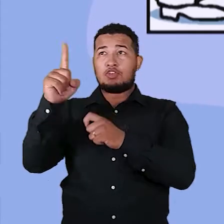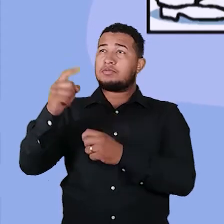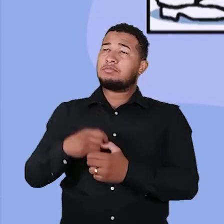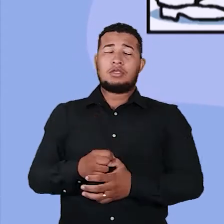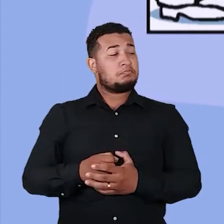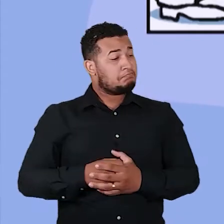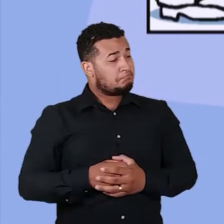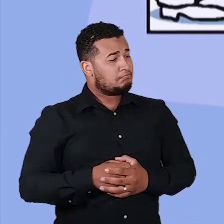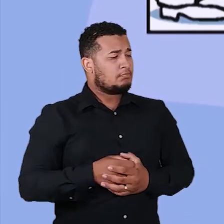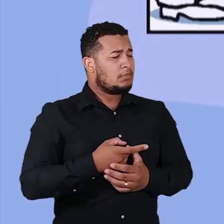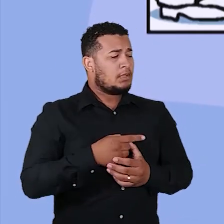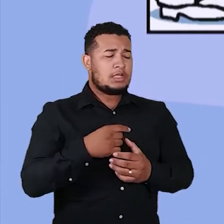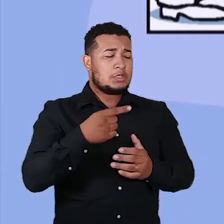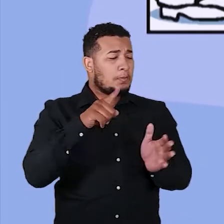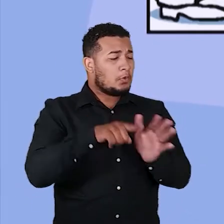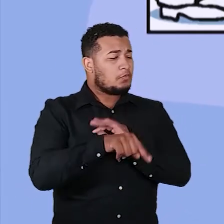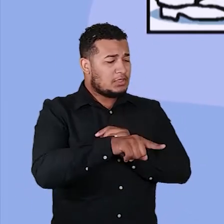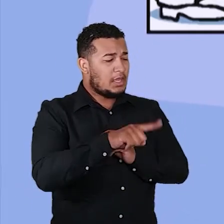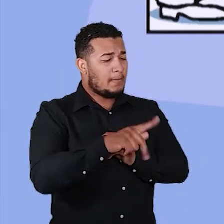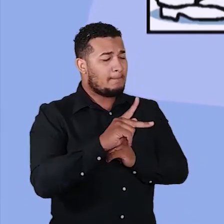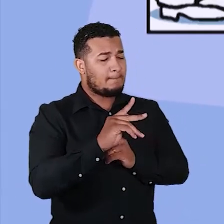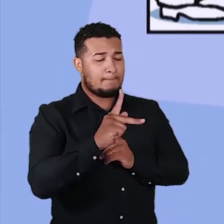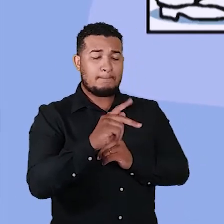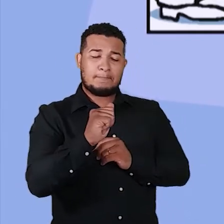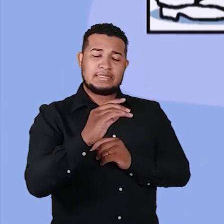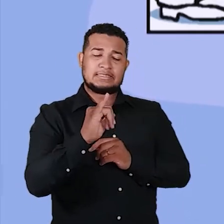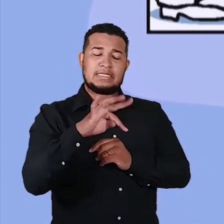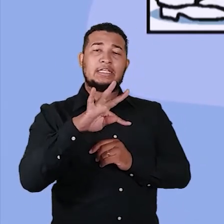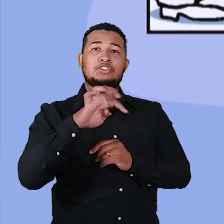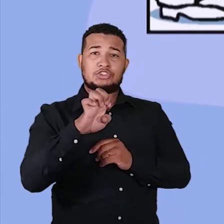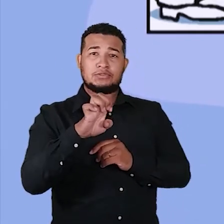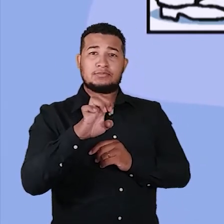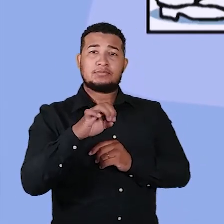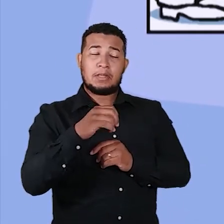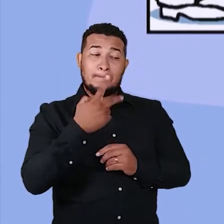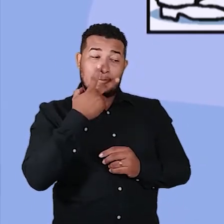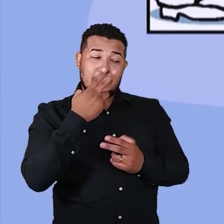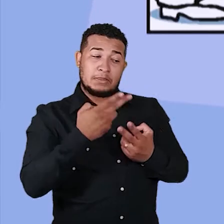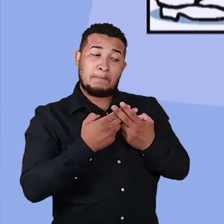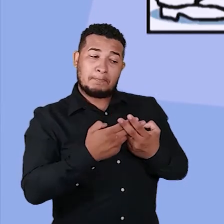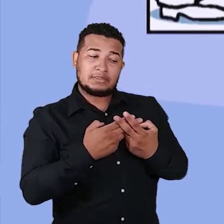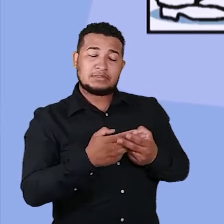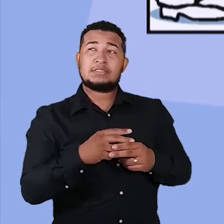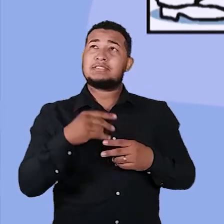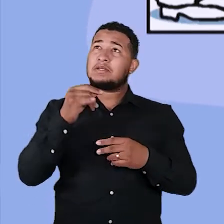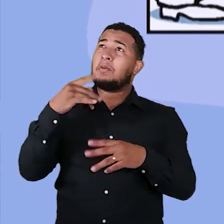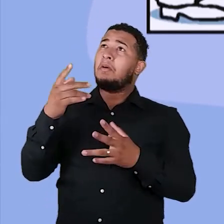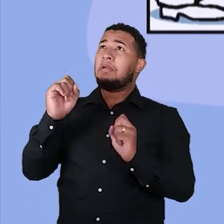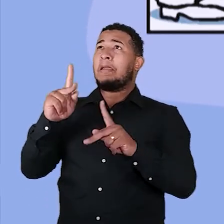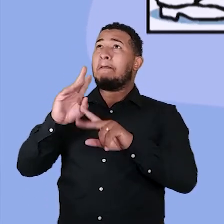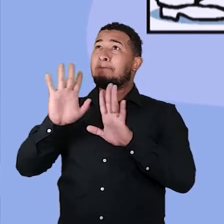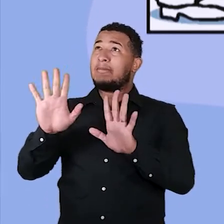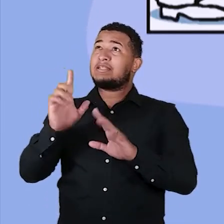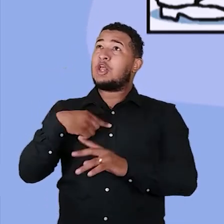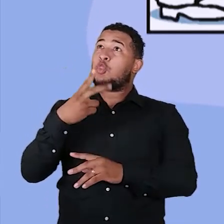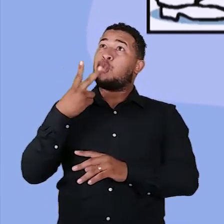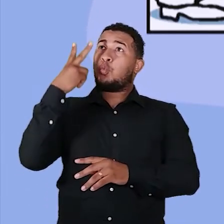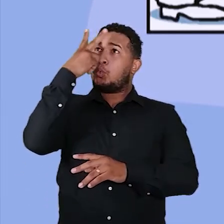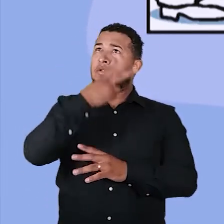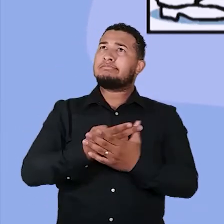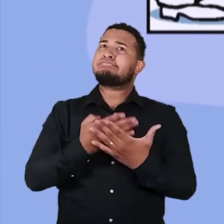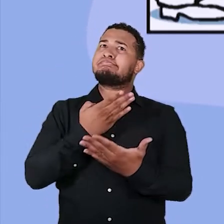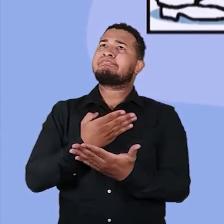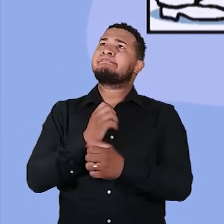médico. O médico pergunta, o senhor é paciente? Aí o Armandinho fala, costumo ser, mas foram 2 horas esperando